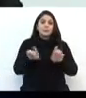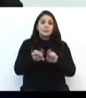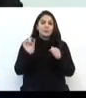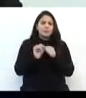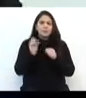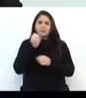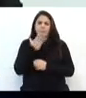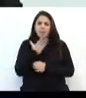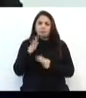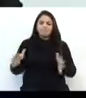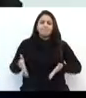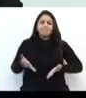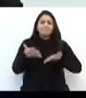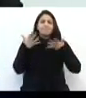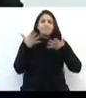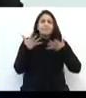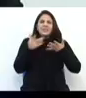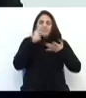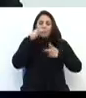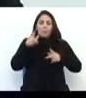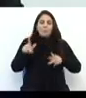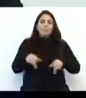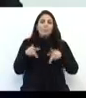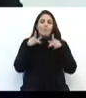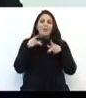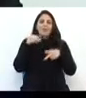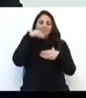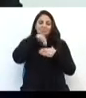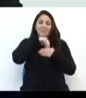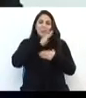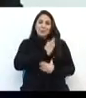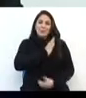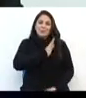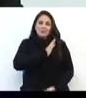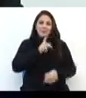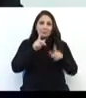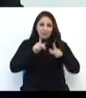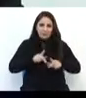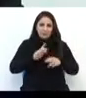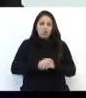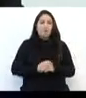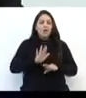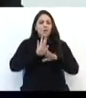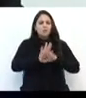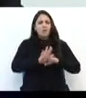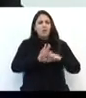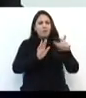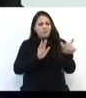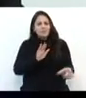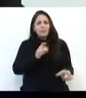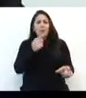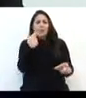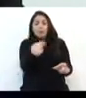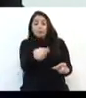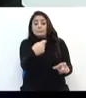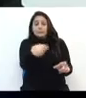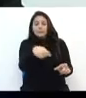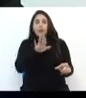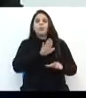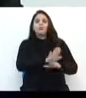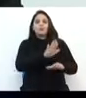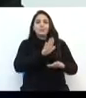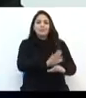dar um ânimo, vai dar uma paz muito grande no coração das pessoas. Eu acho que ajudar o próximo, ajudar aquele que precisa, e a Leão